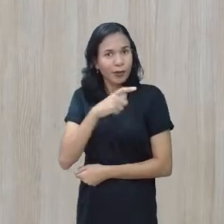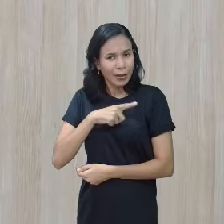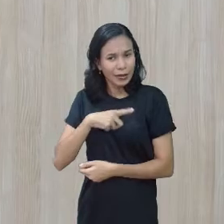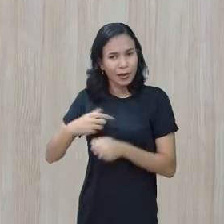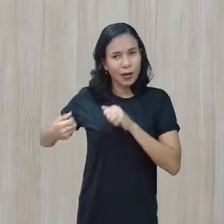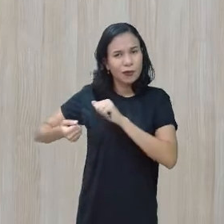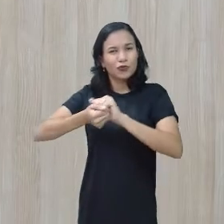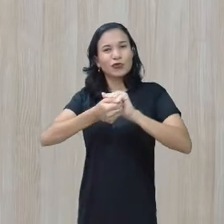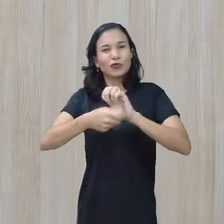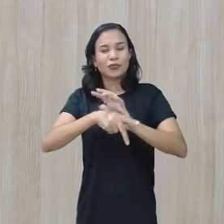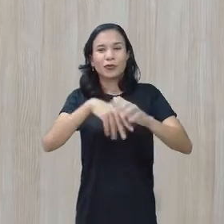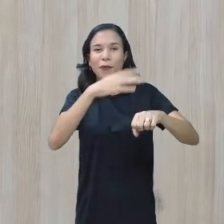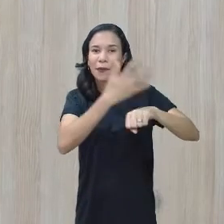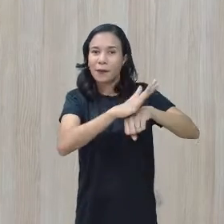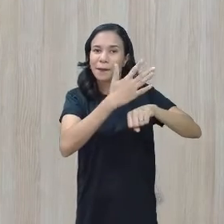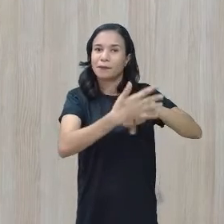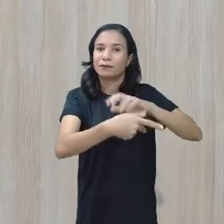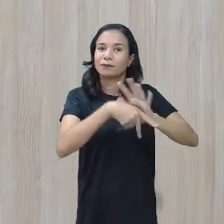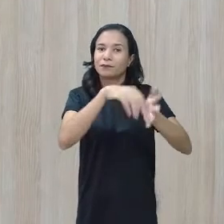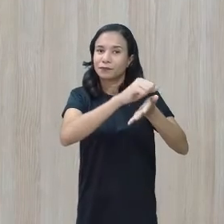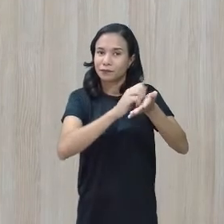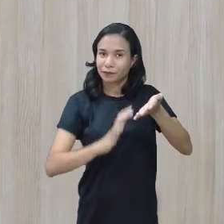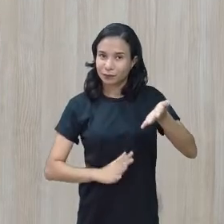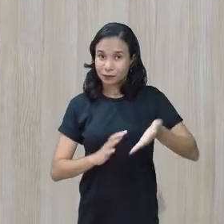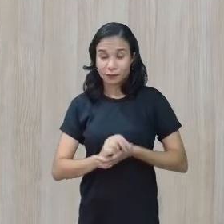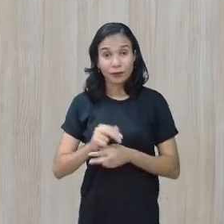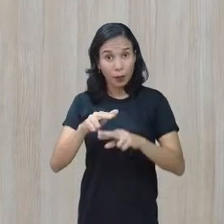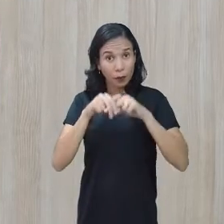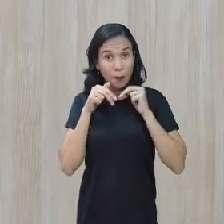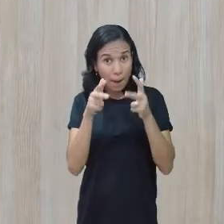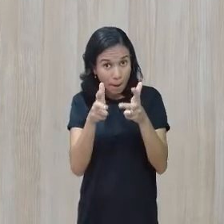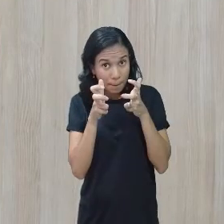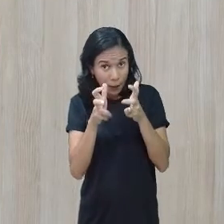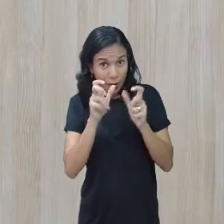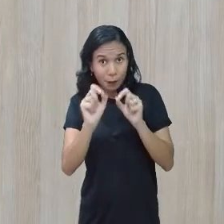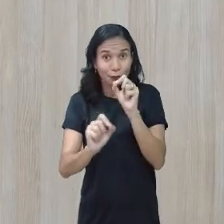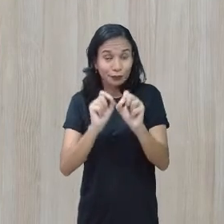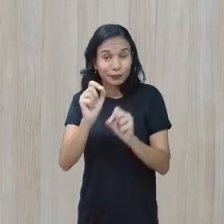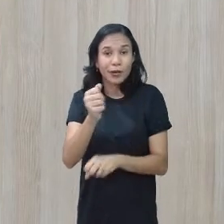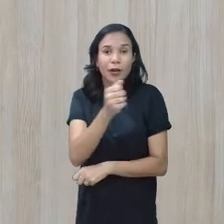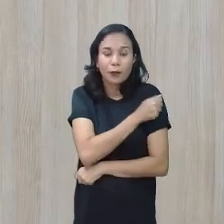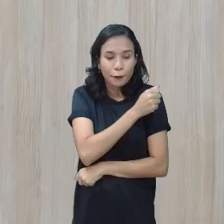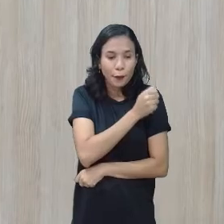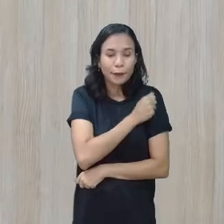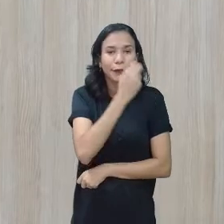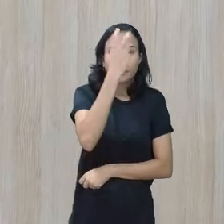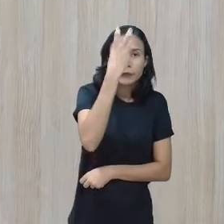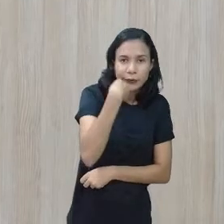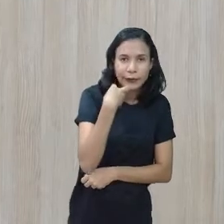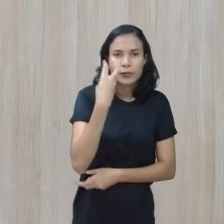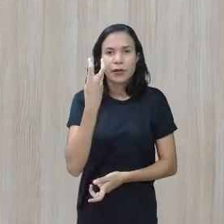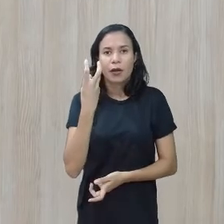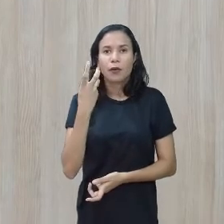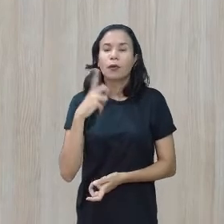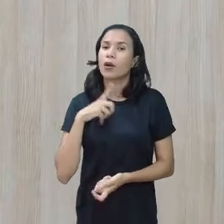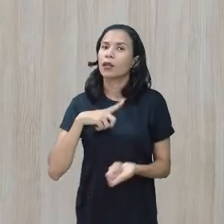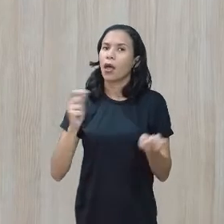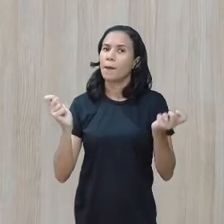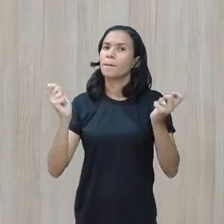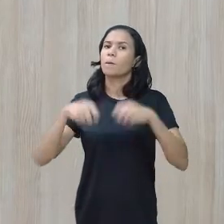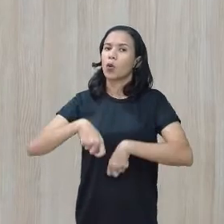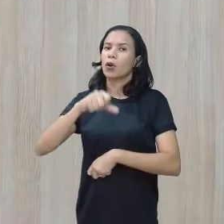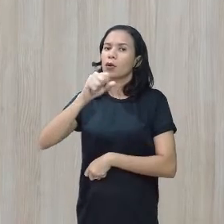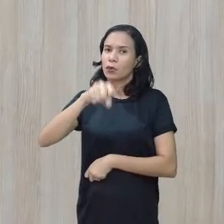envolvidos nessa prática, Sim. nessa atividade. E percebe que o estudante cego, com baixa visão, tem potencial